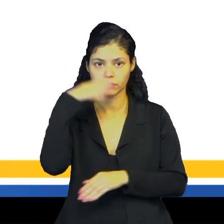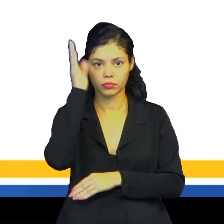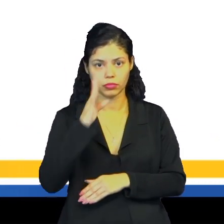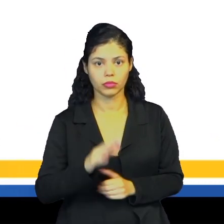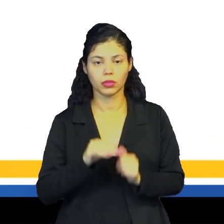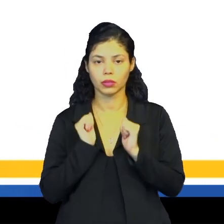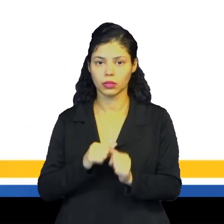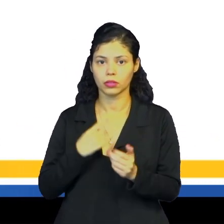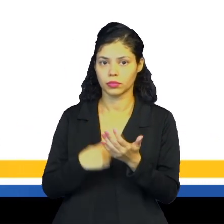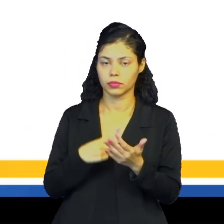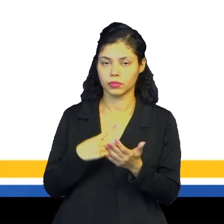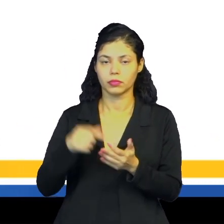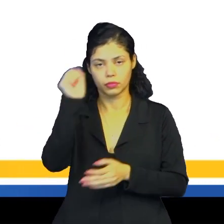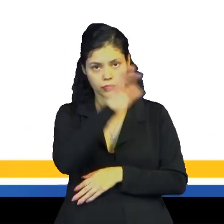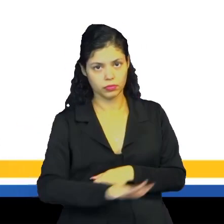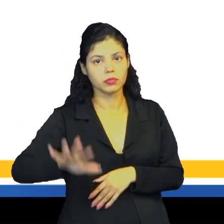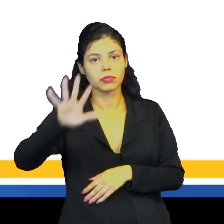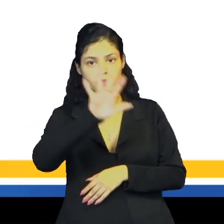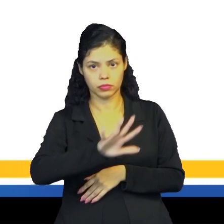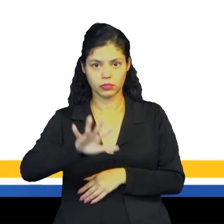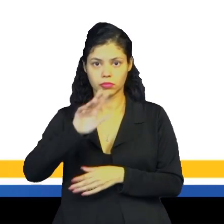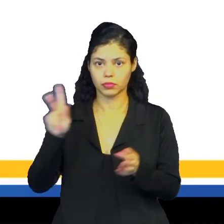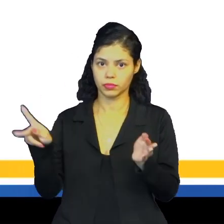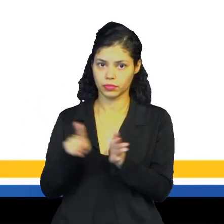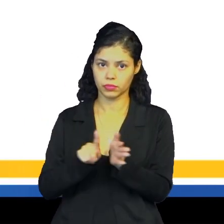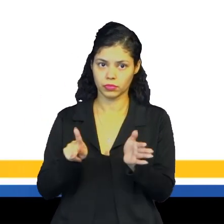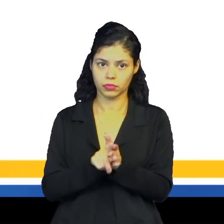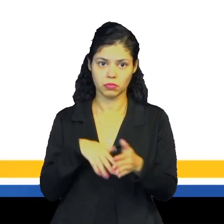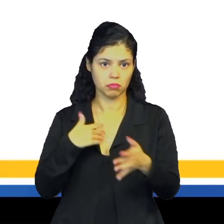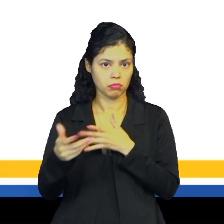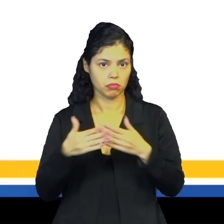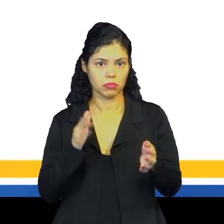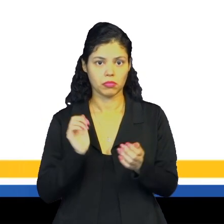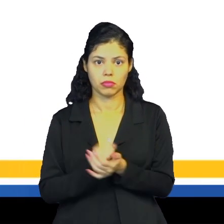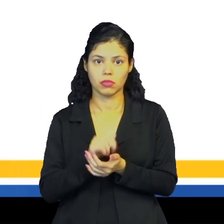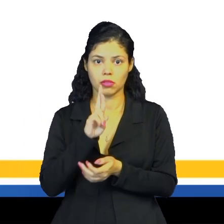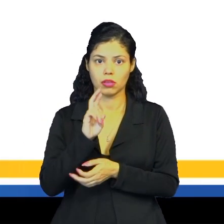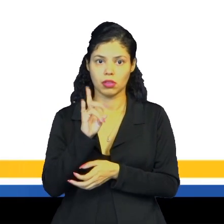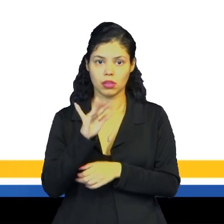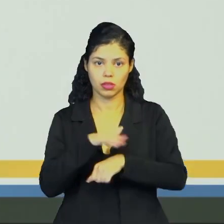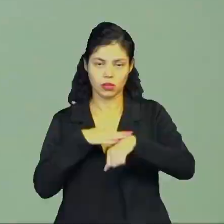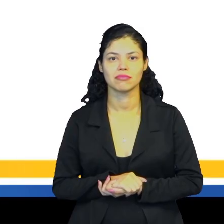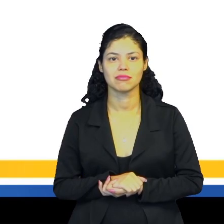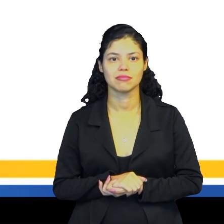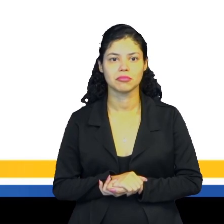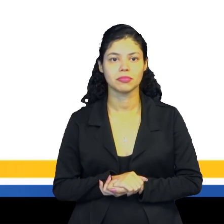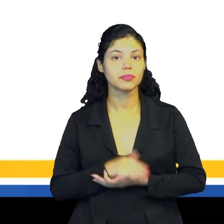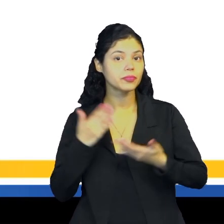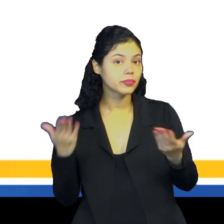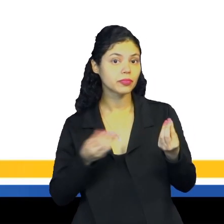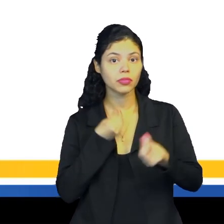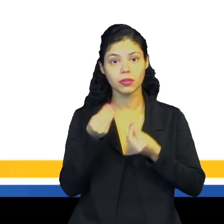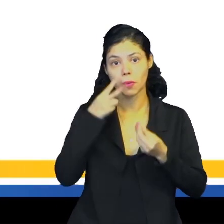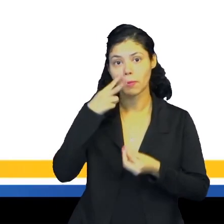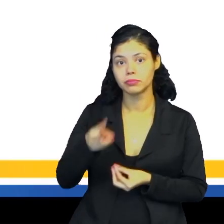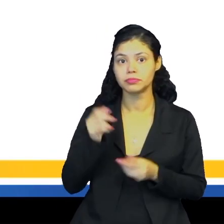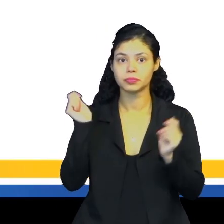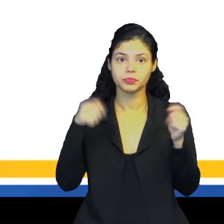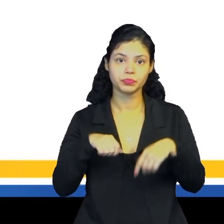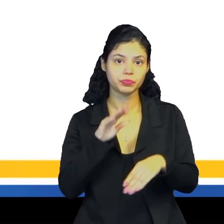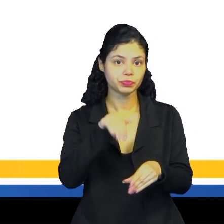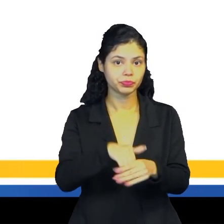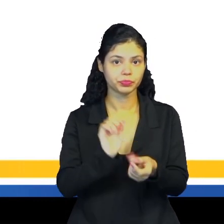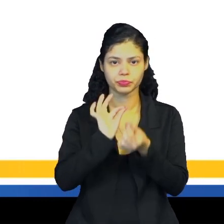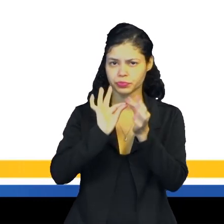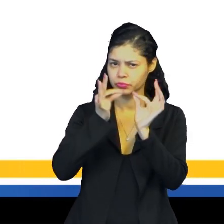Brasil pode ser considerado universal, independente de critério de raça ou religião. Então, como vimos, né, o voto